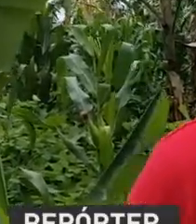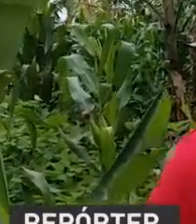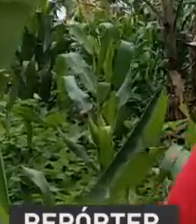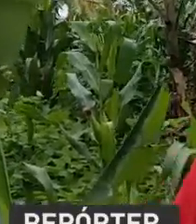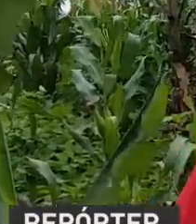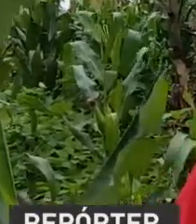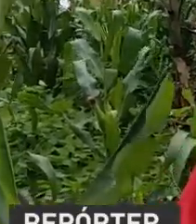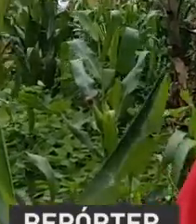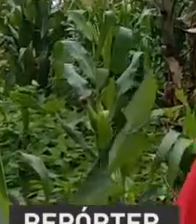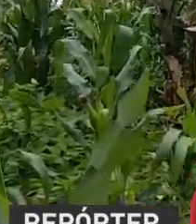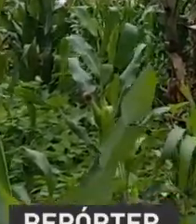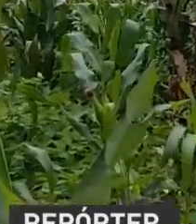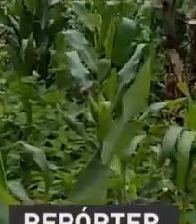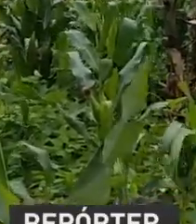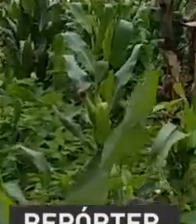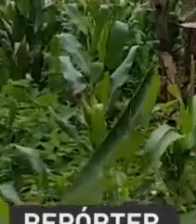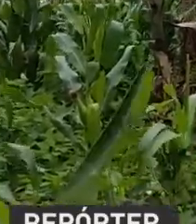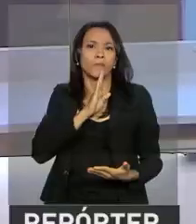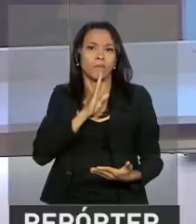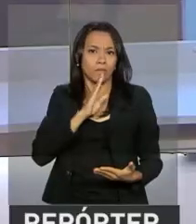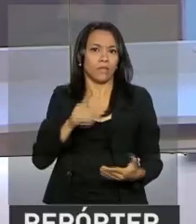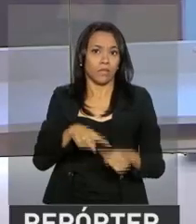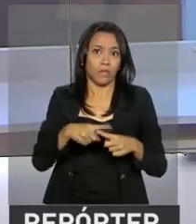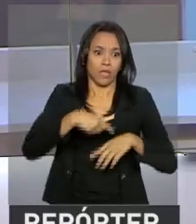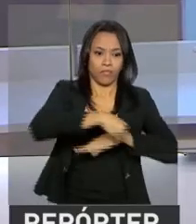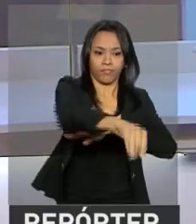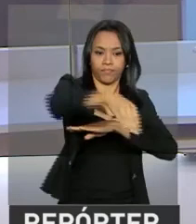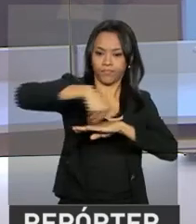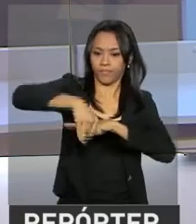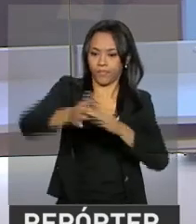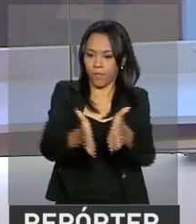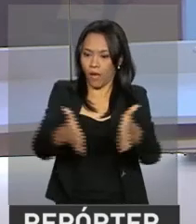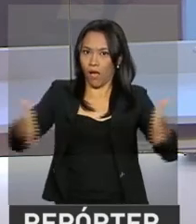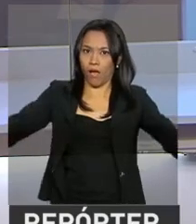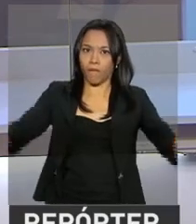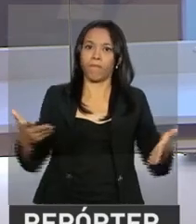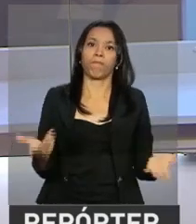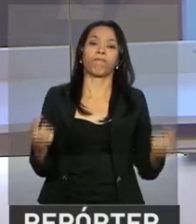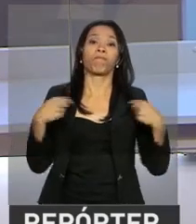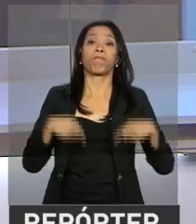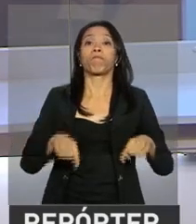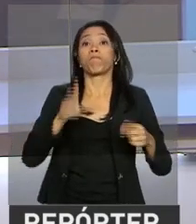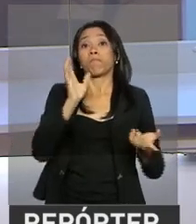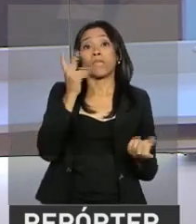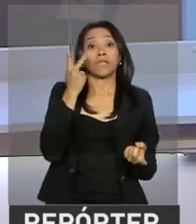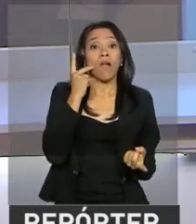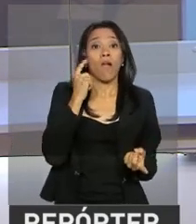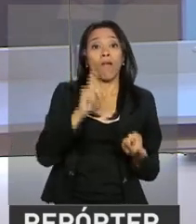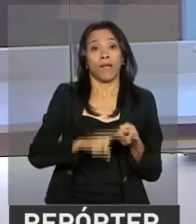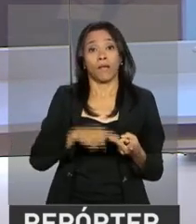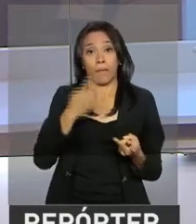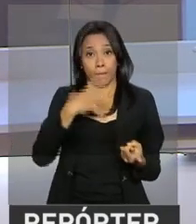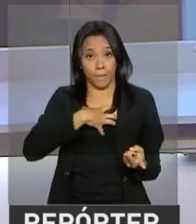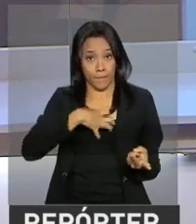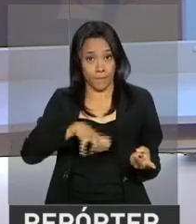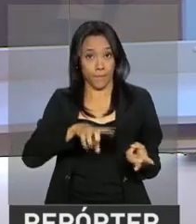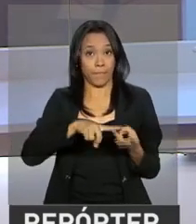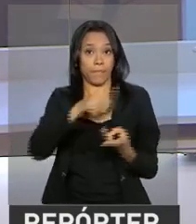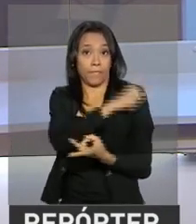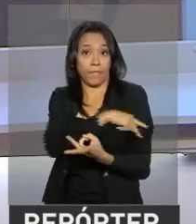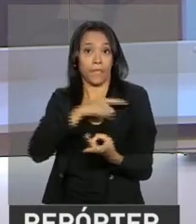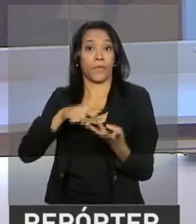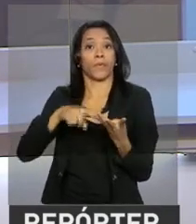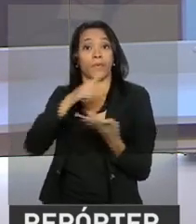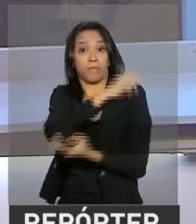tanto no conhecimento e olha agricultores do ceará bahia pernambuco e piauí vão